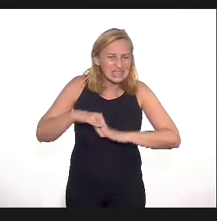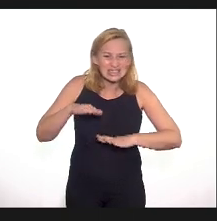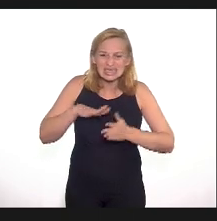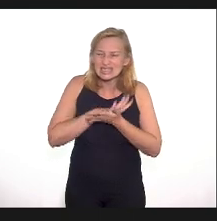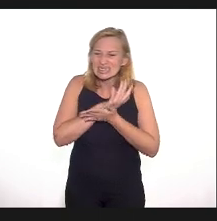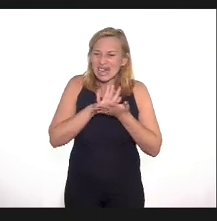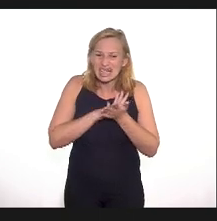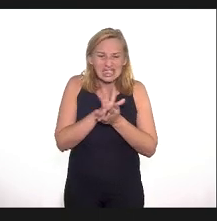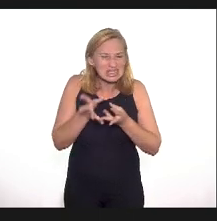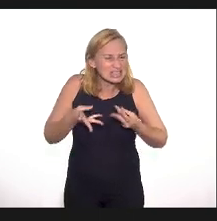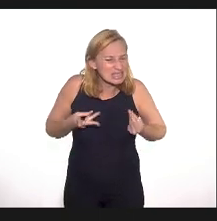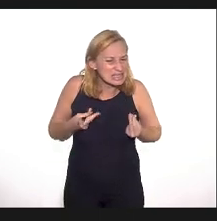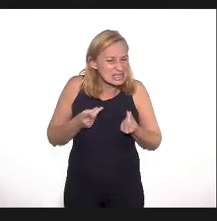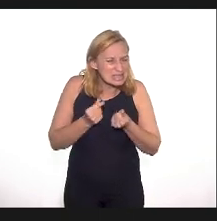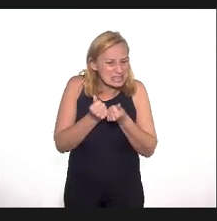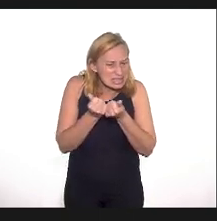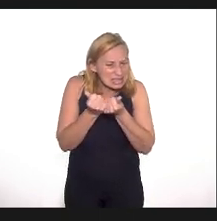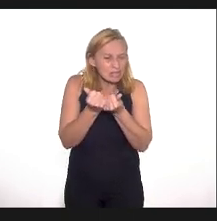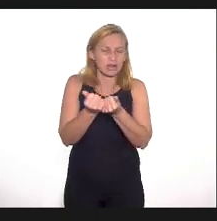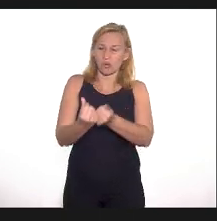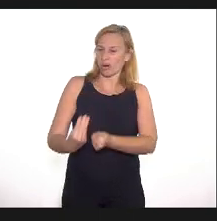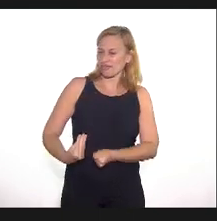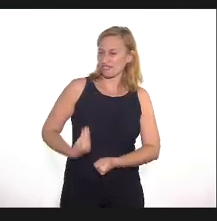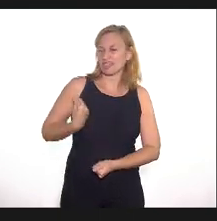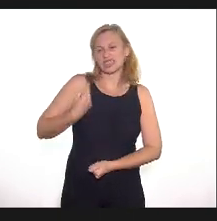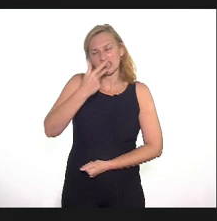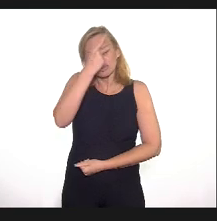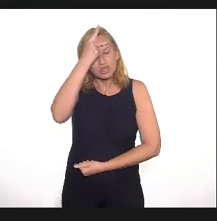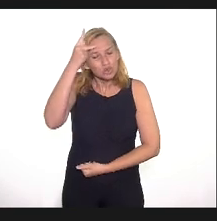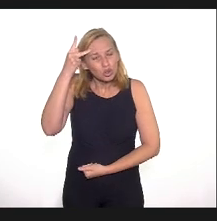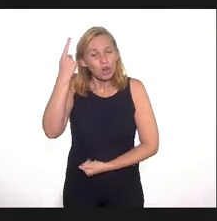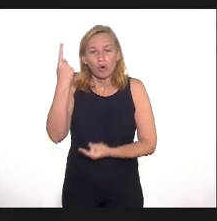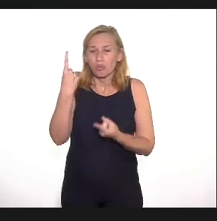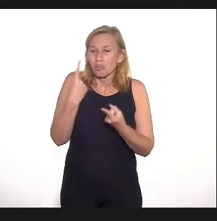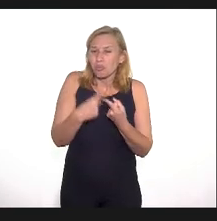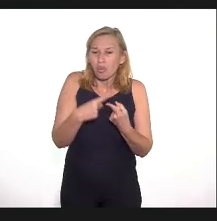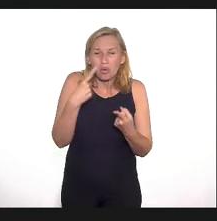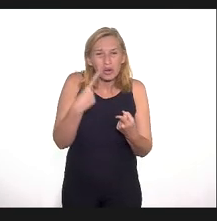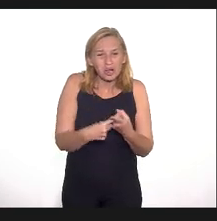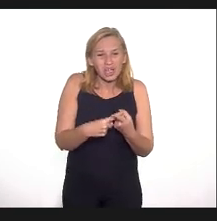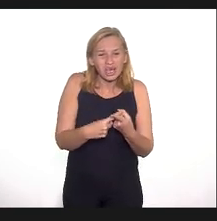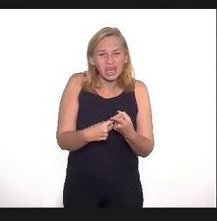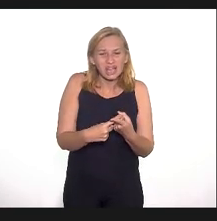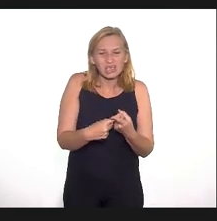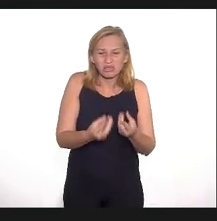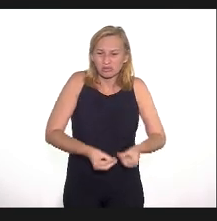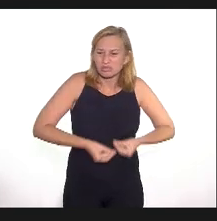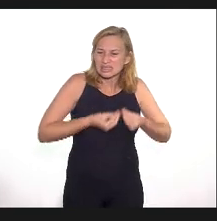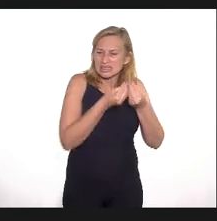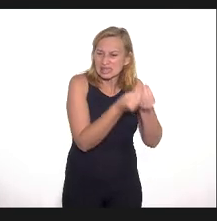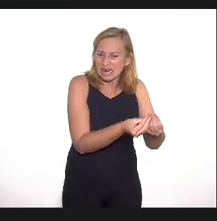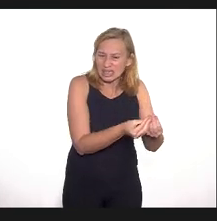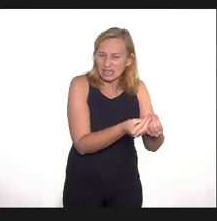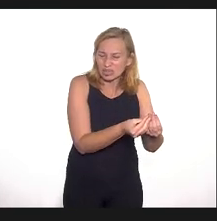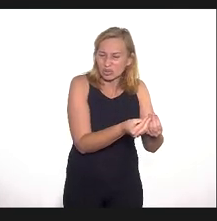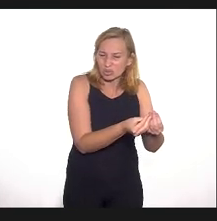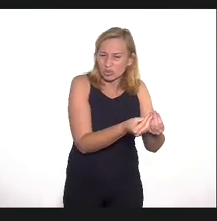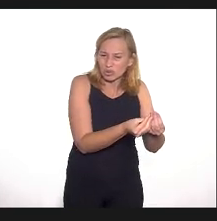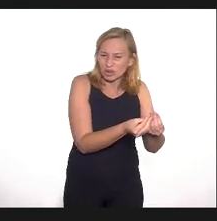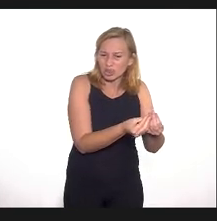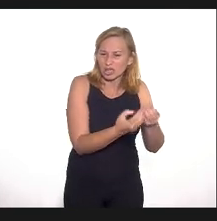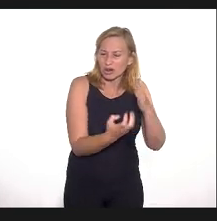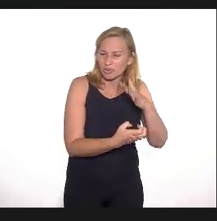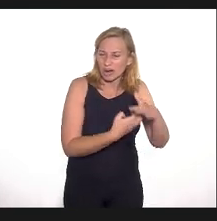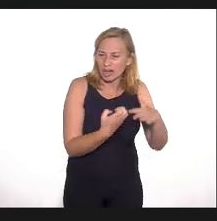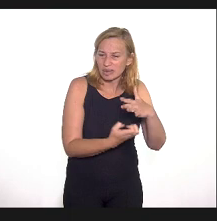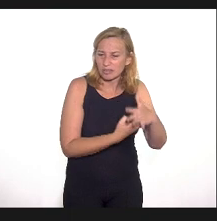mínima consideração com a vida das pessoas, porque está sendo entregue a mão beijada, né, para